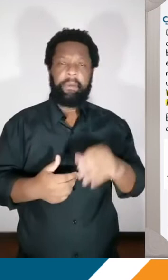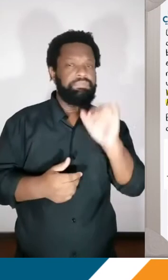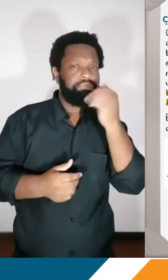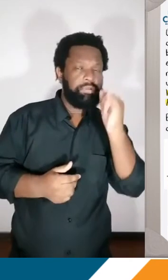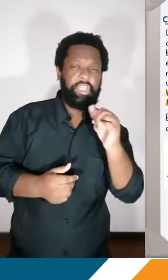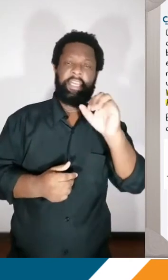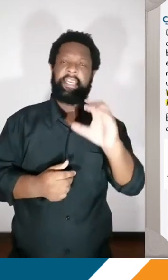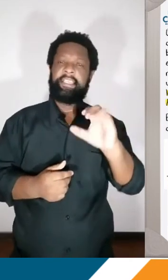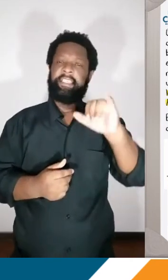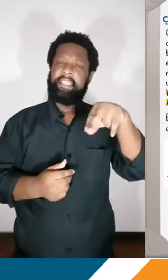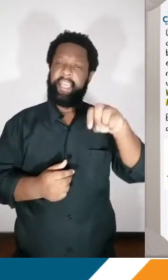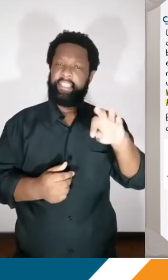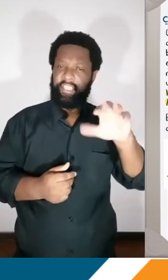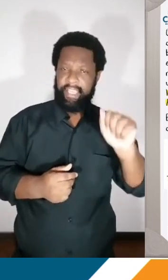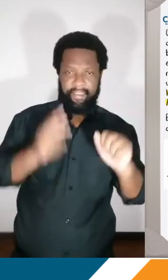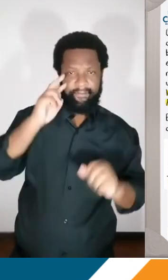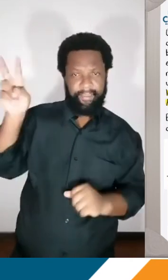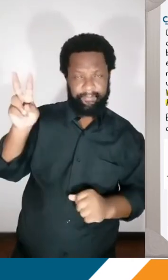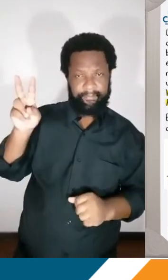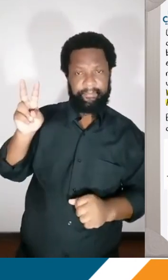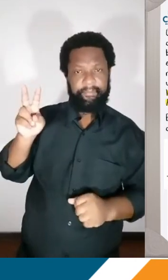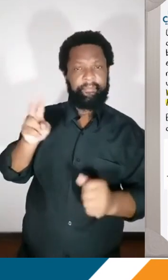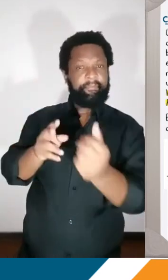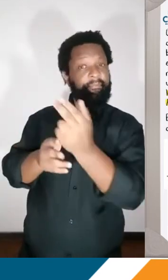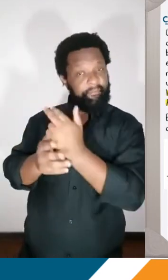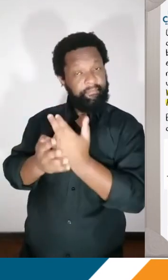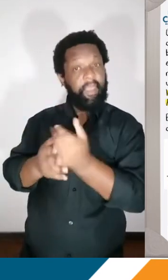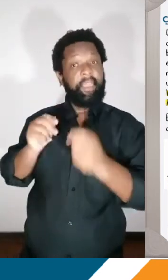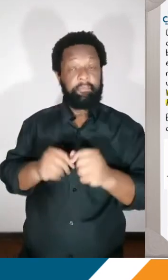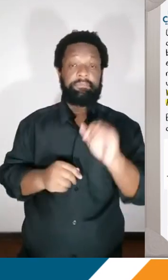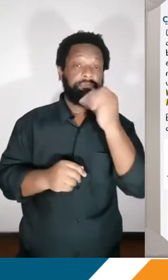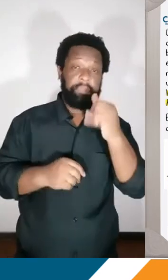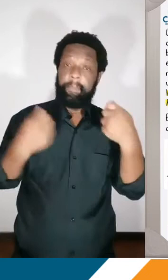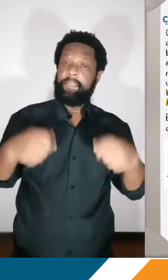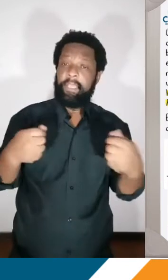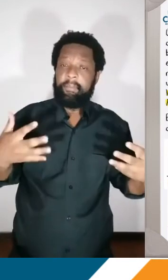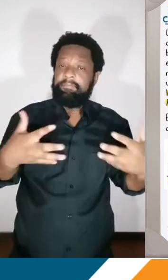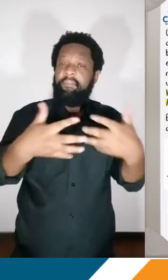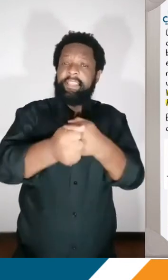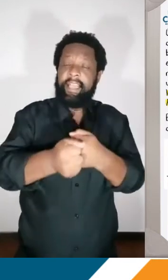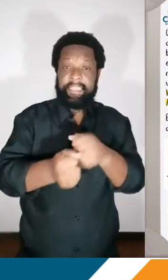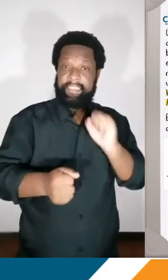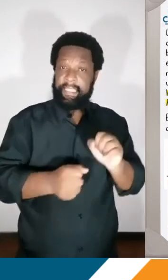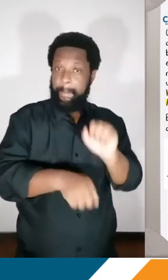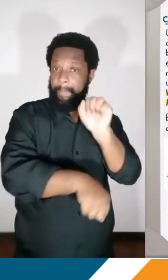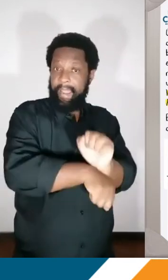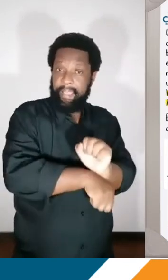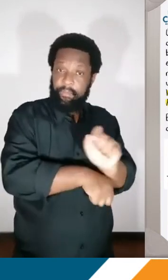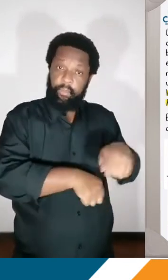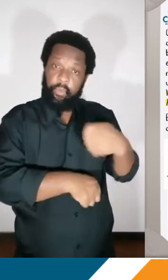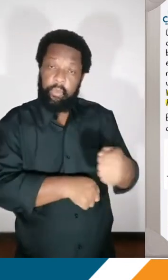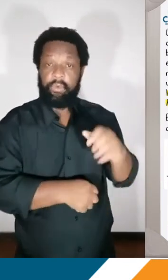tem mv ao quadrado dividido por 2. Então, é uma energia que depende da velocidade. Se o corpo está parado, ela vai valer